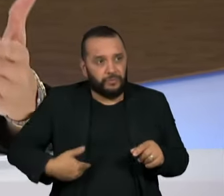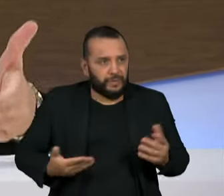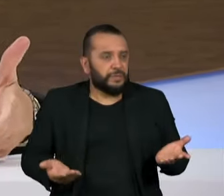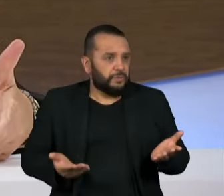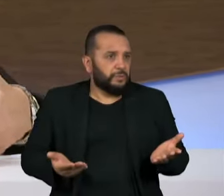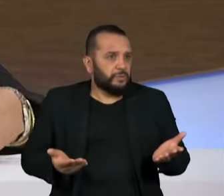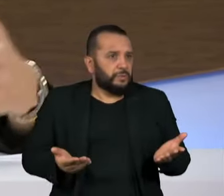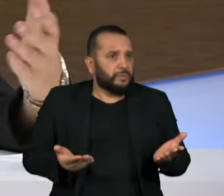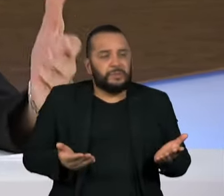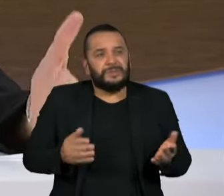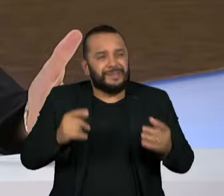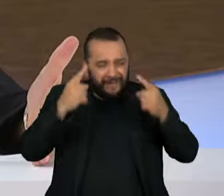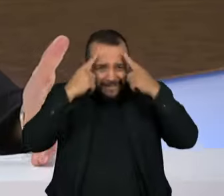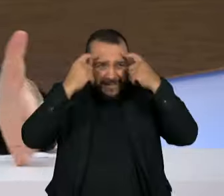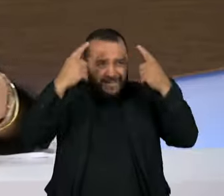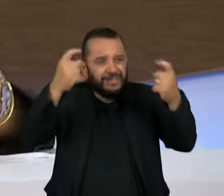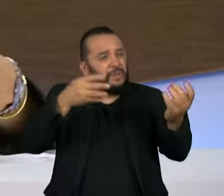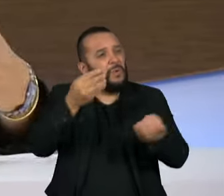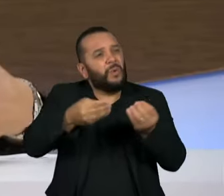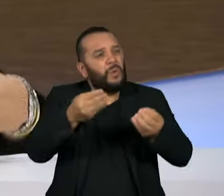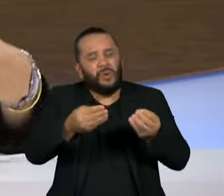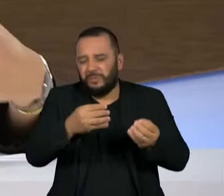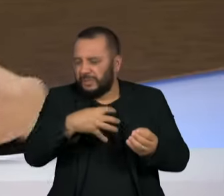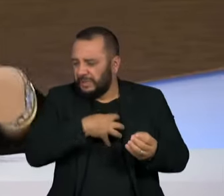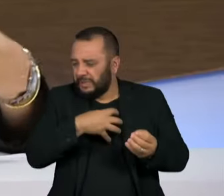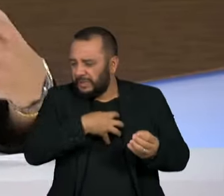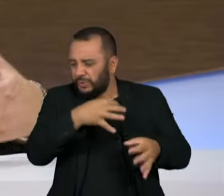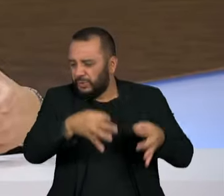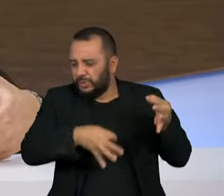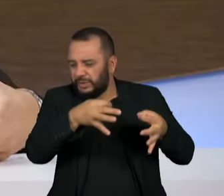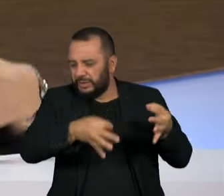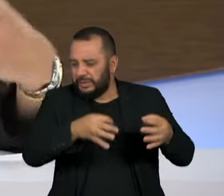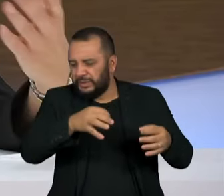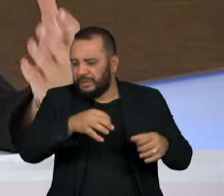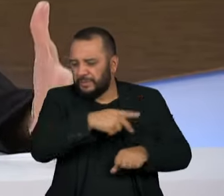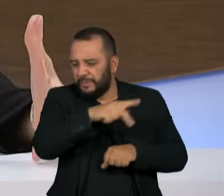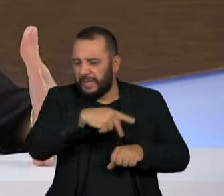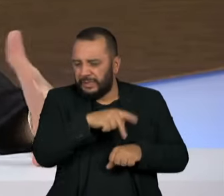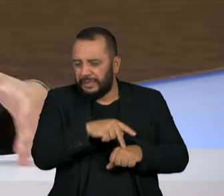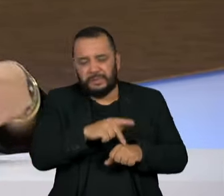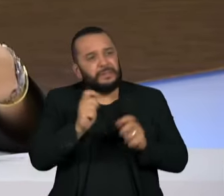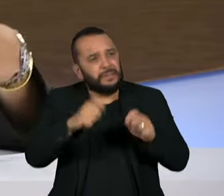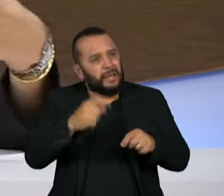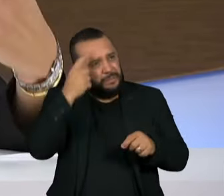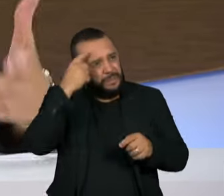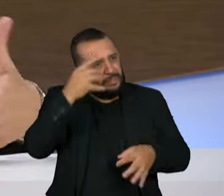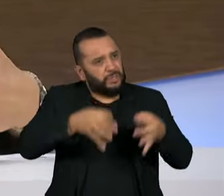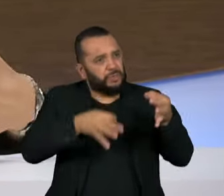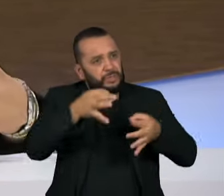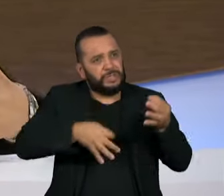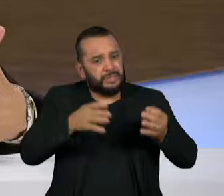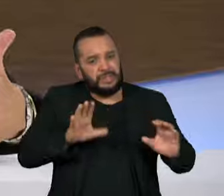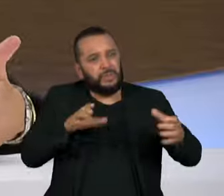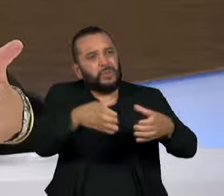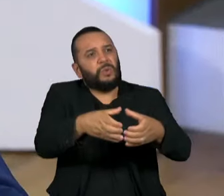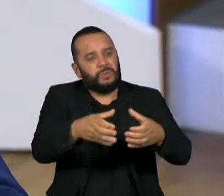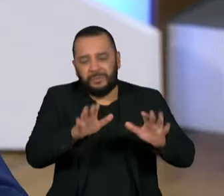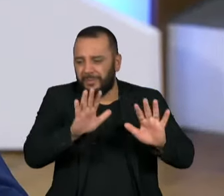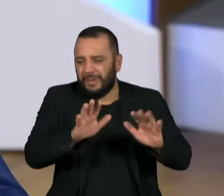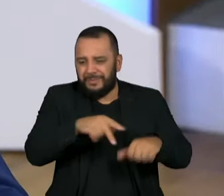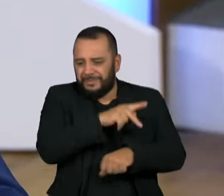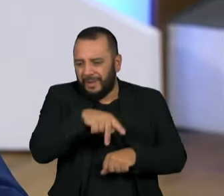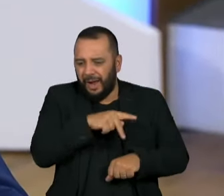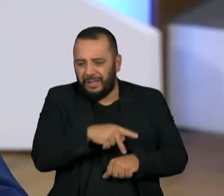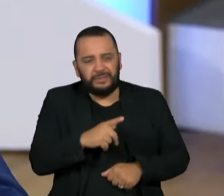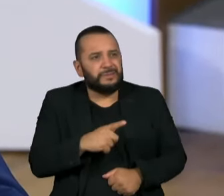senso de justiça de um país? É possível pensar em justiça coletivamente, num país que aspira a